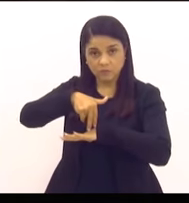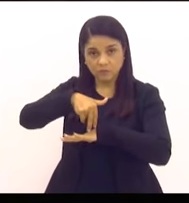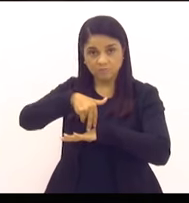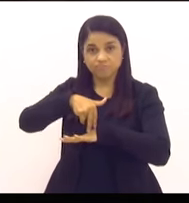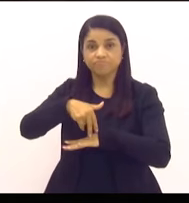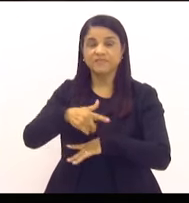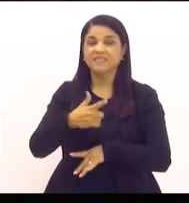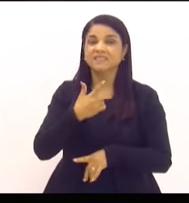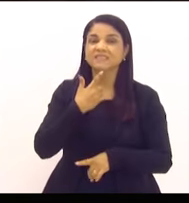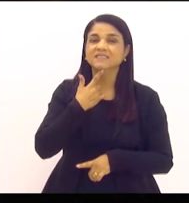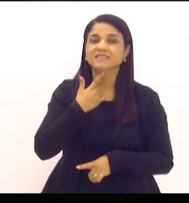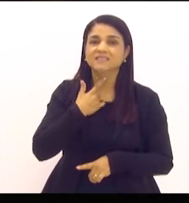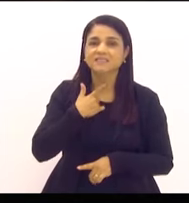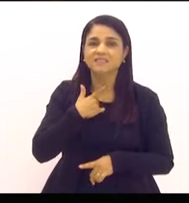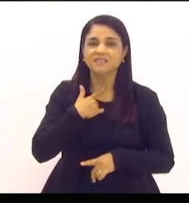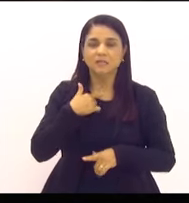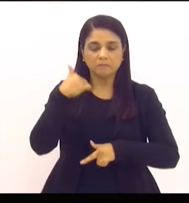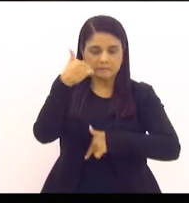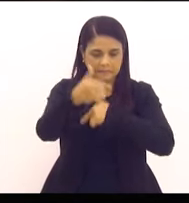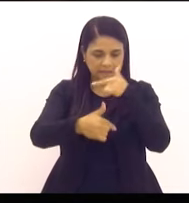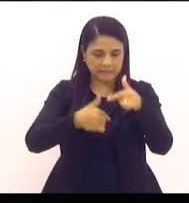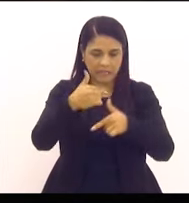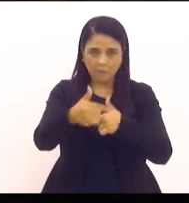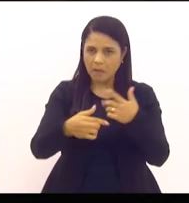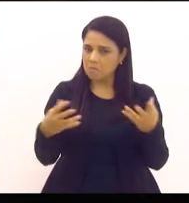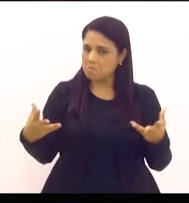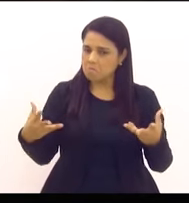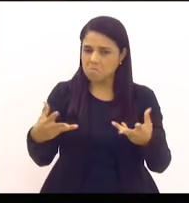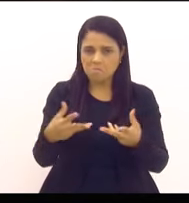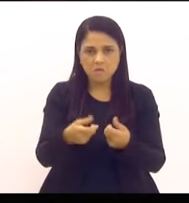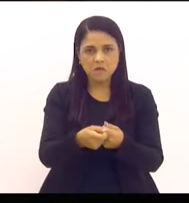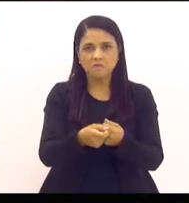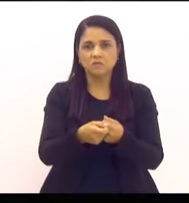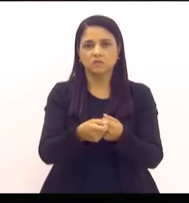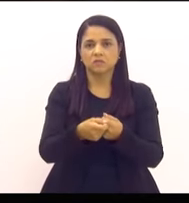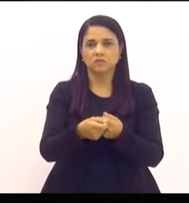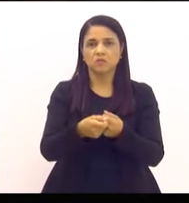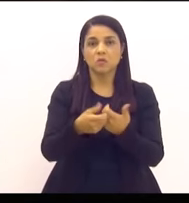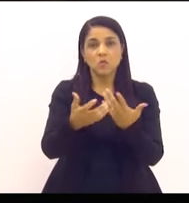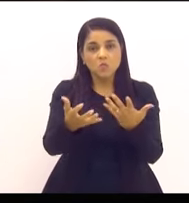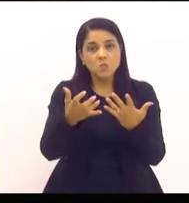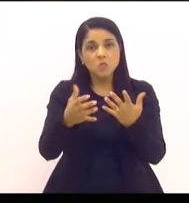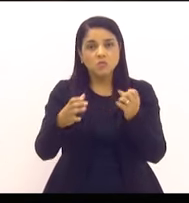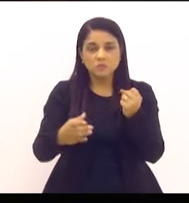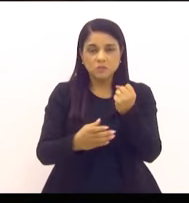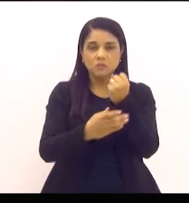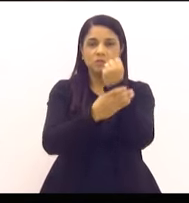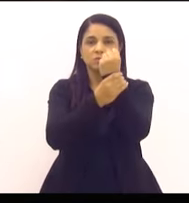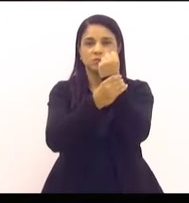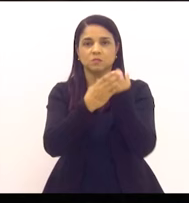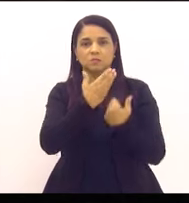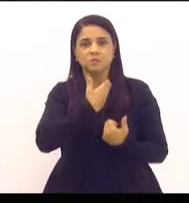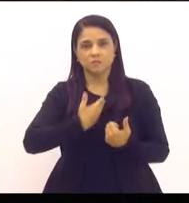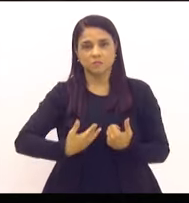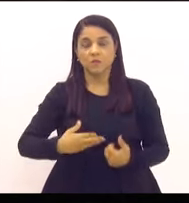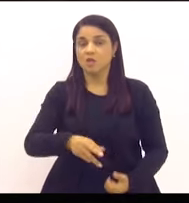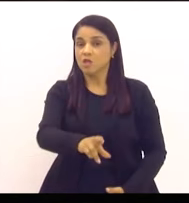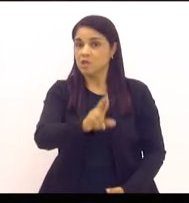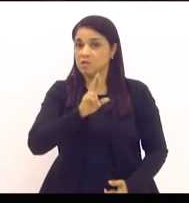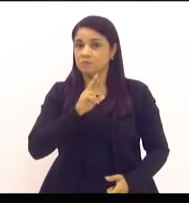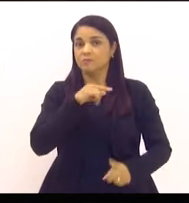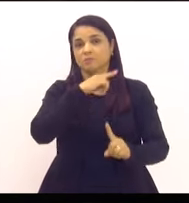o maior êxito possível. Eu quero que a segurança pública dê